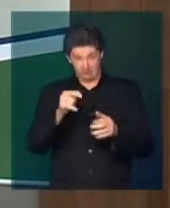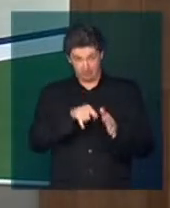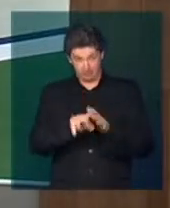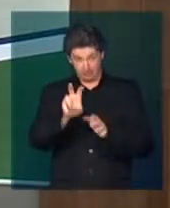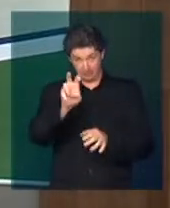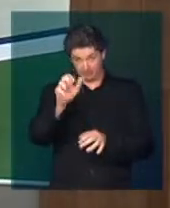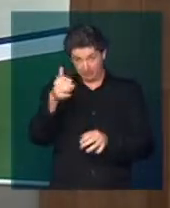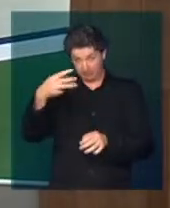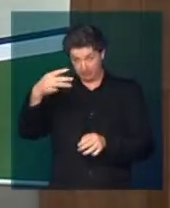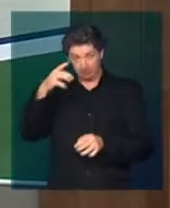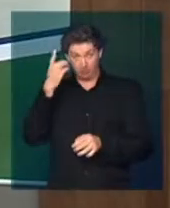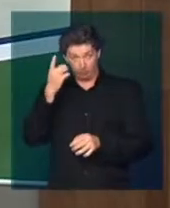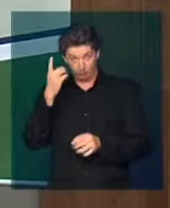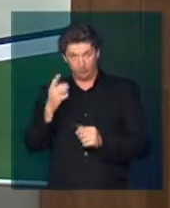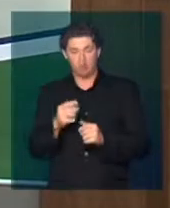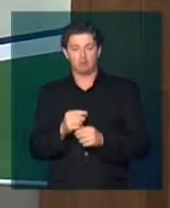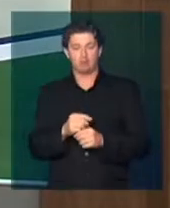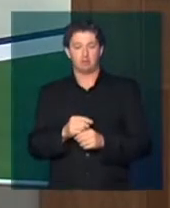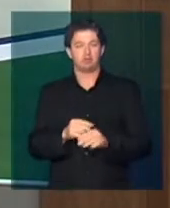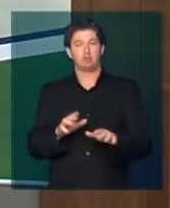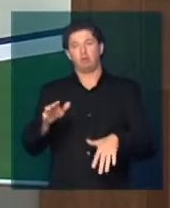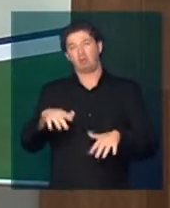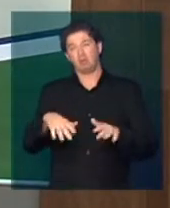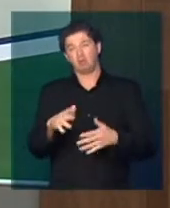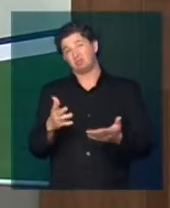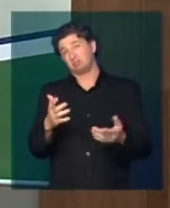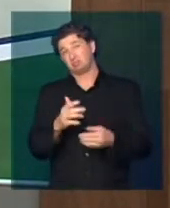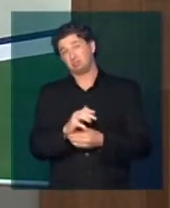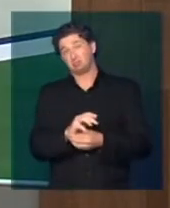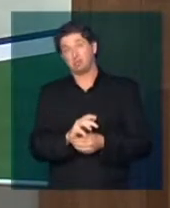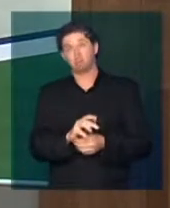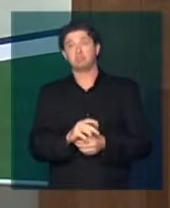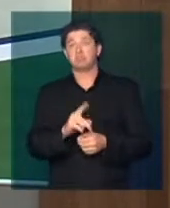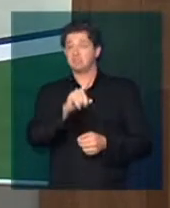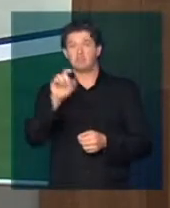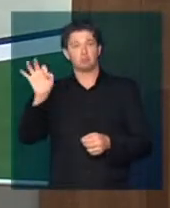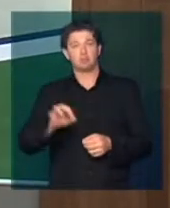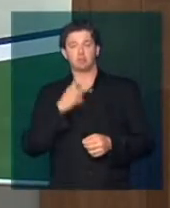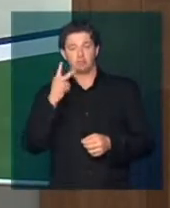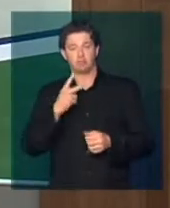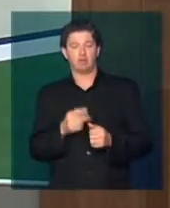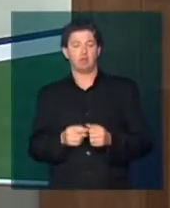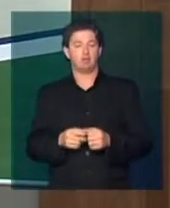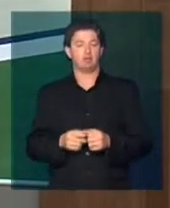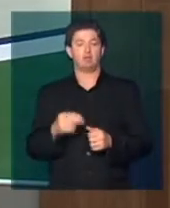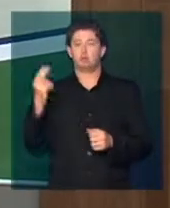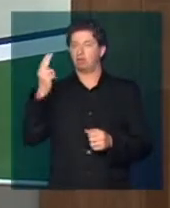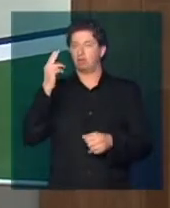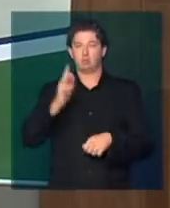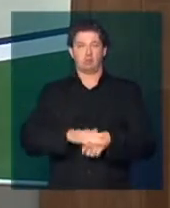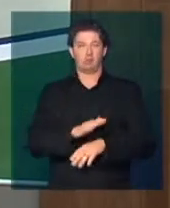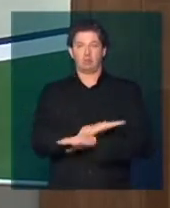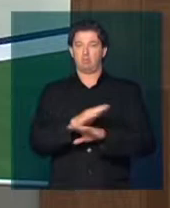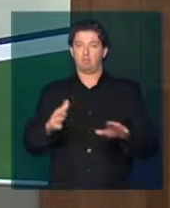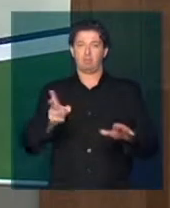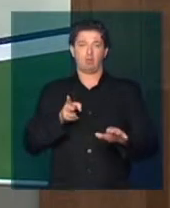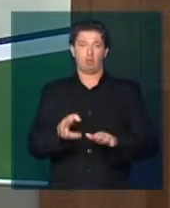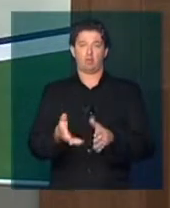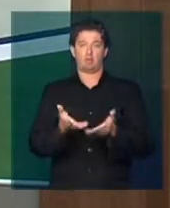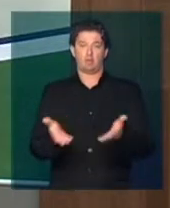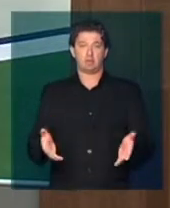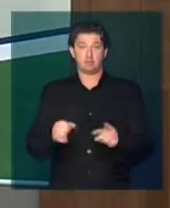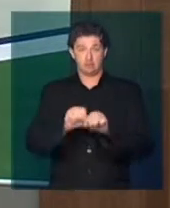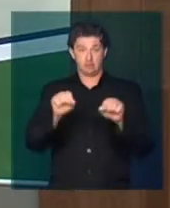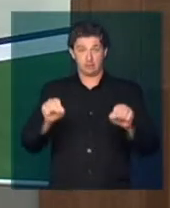513 deputados, muito provavelmente, todos dirão: não dá mais para continuar com o